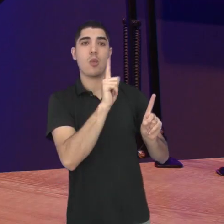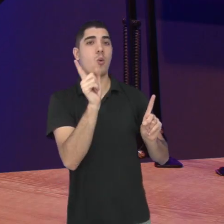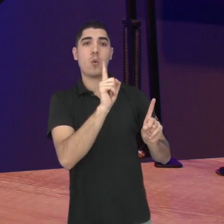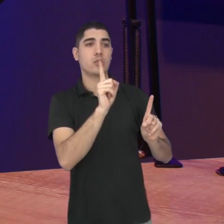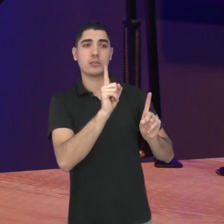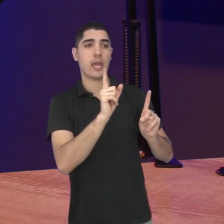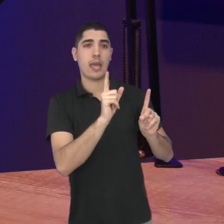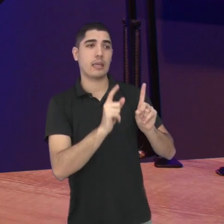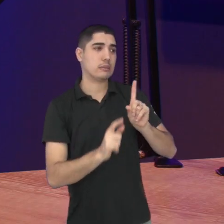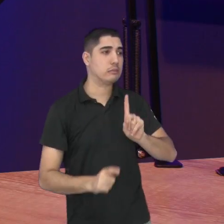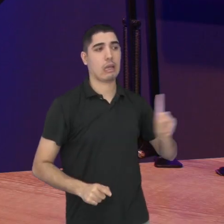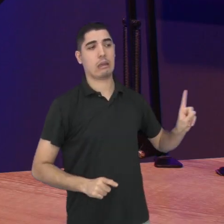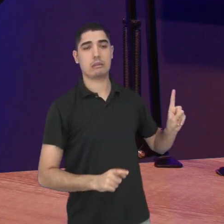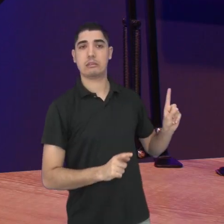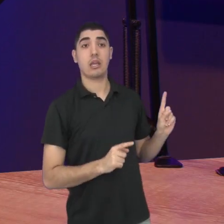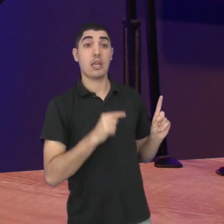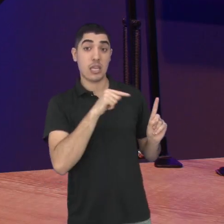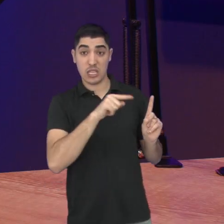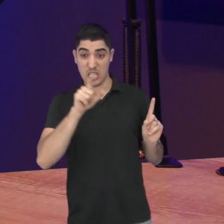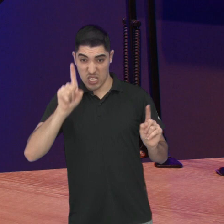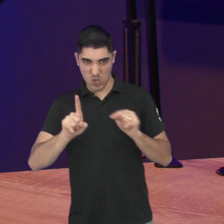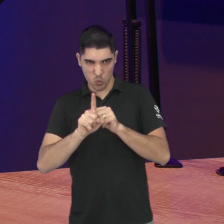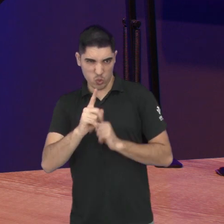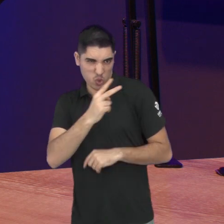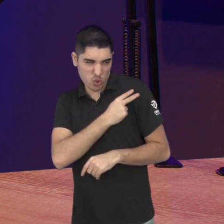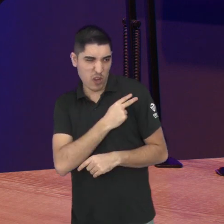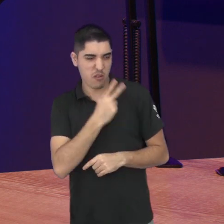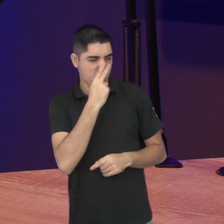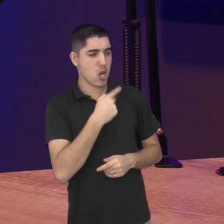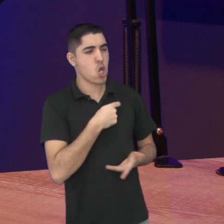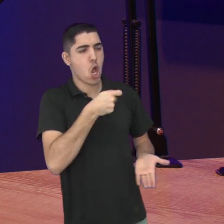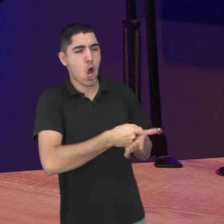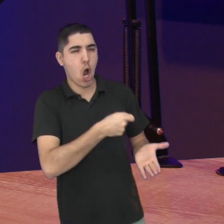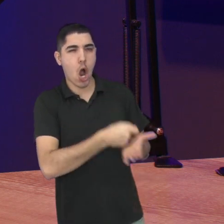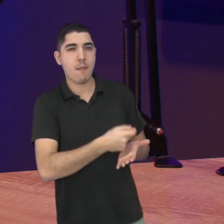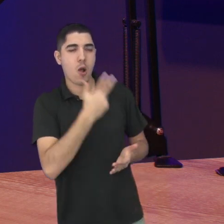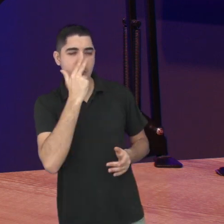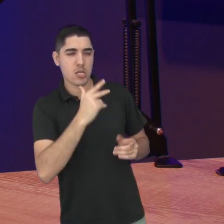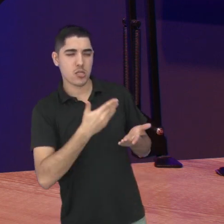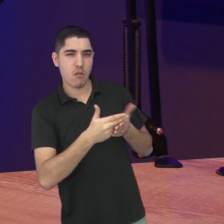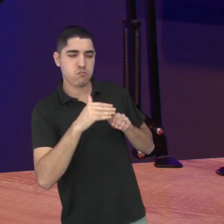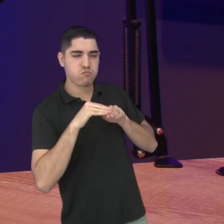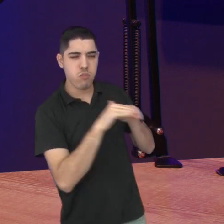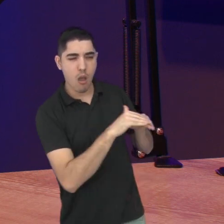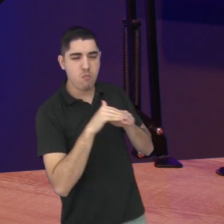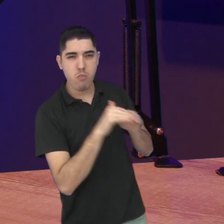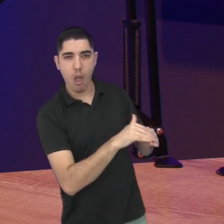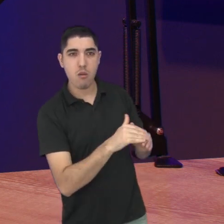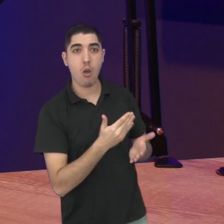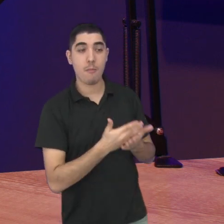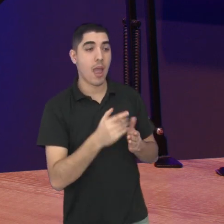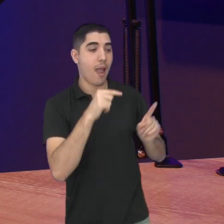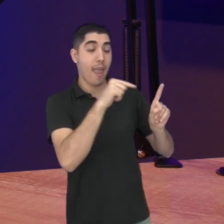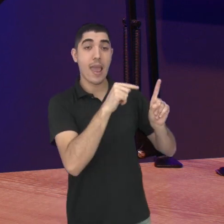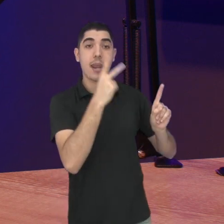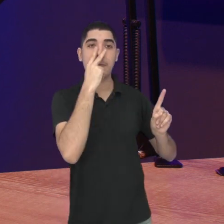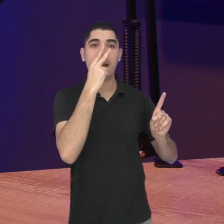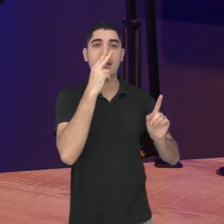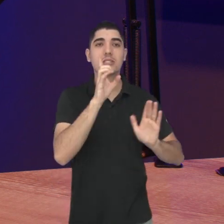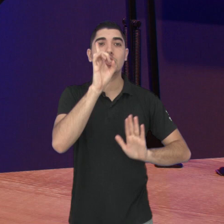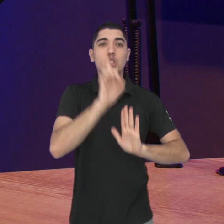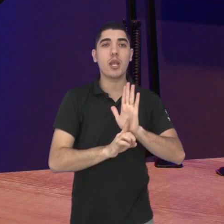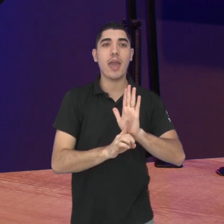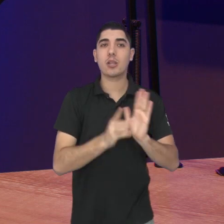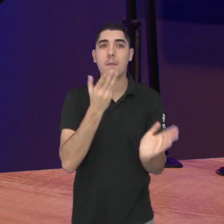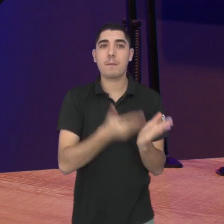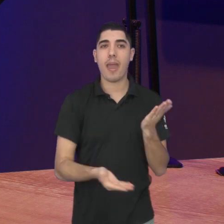ameaçada, ela pode sofrer várias coisas, né? E ela acaba se sentindo ali mesmo perdendo seus direitos, né? E